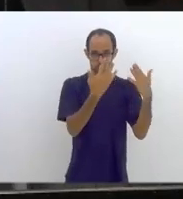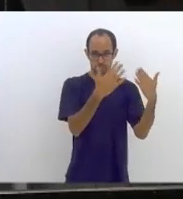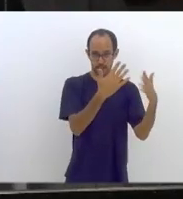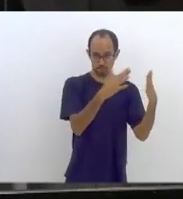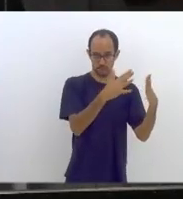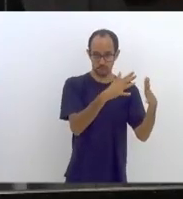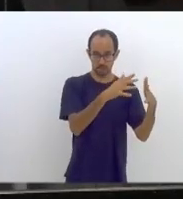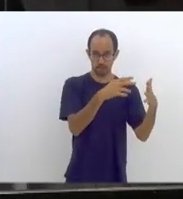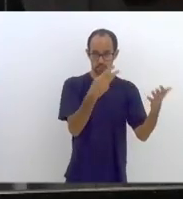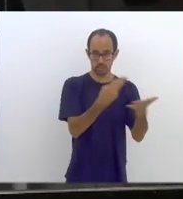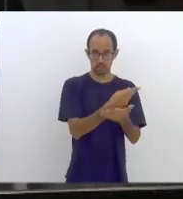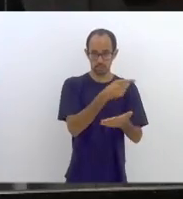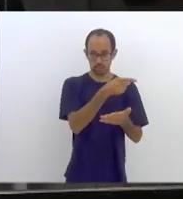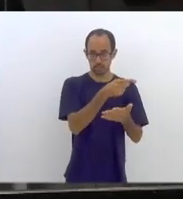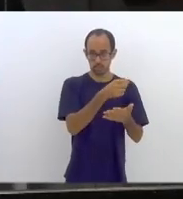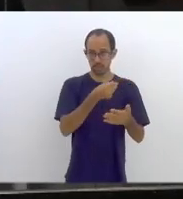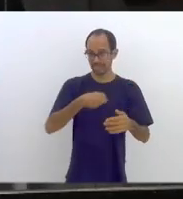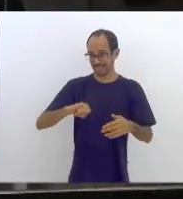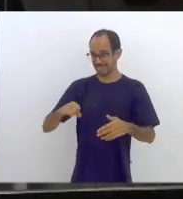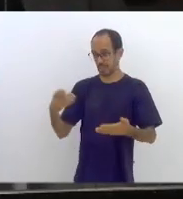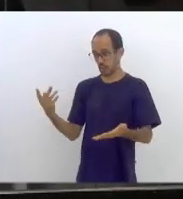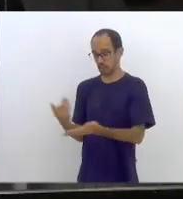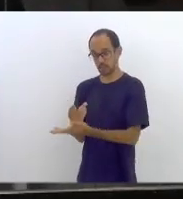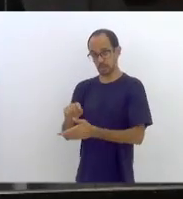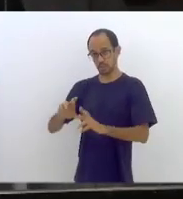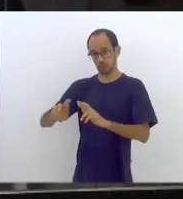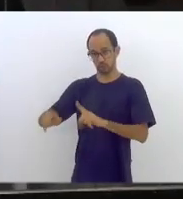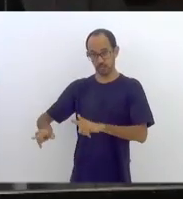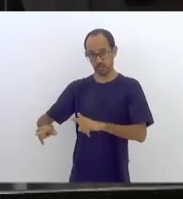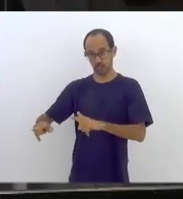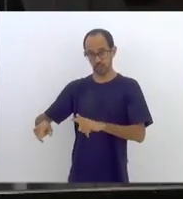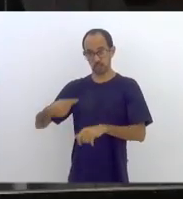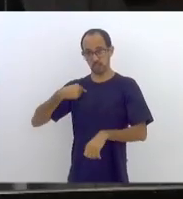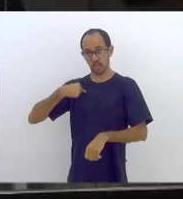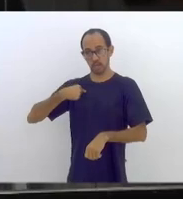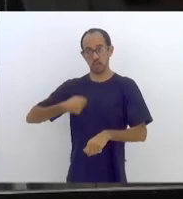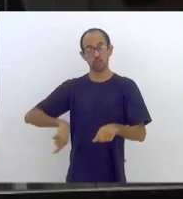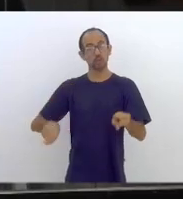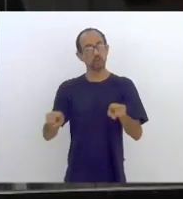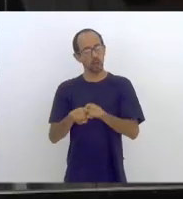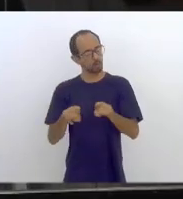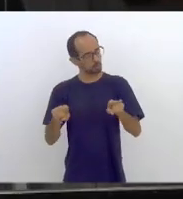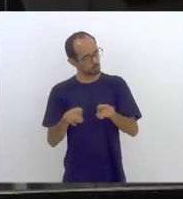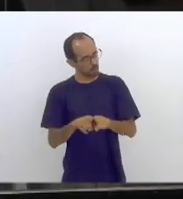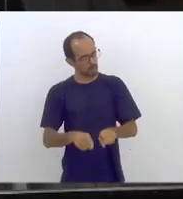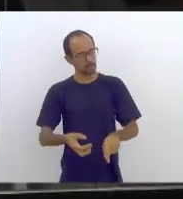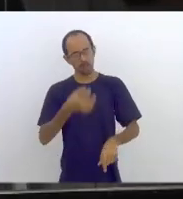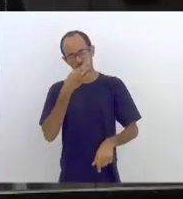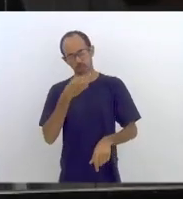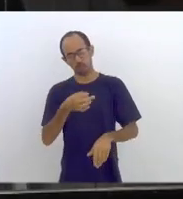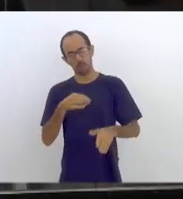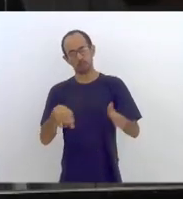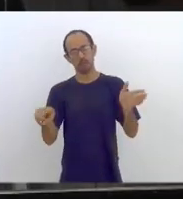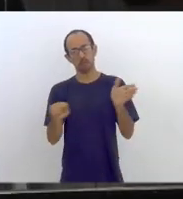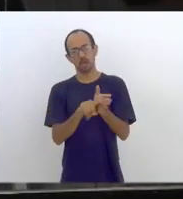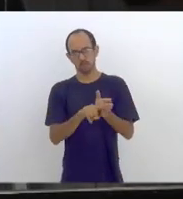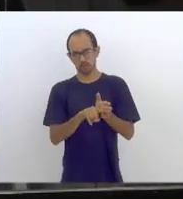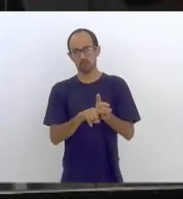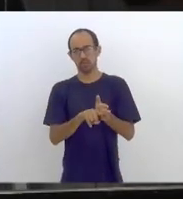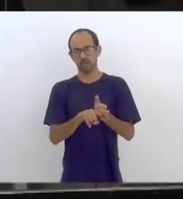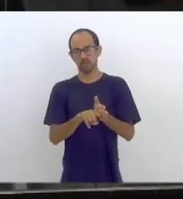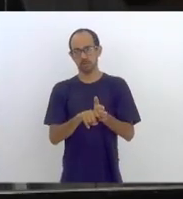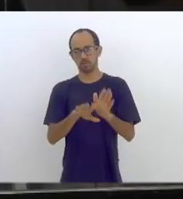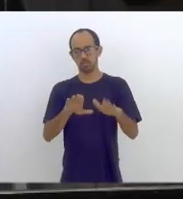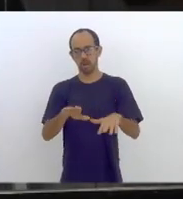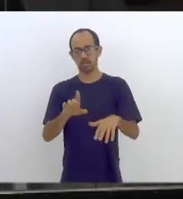e se fosse ao contrário vocês podem ter certeza que eu estaria criticando da mesma forma pois